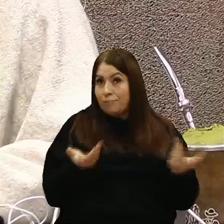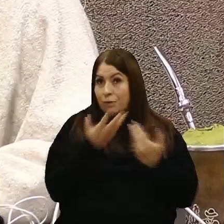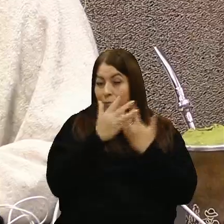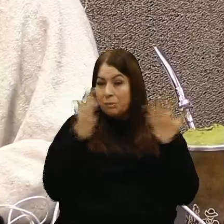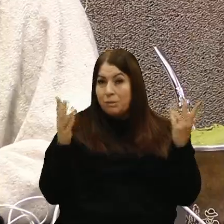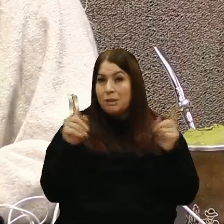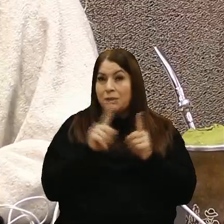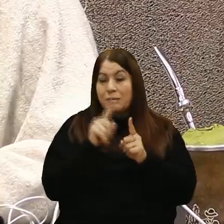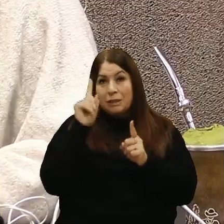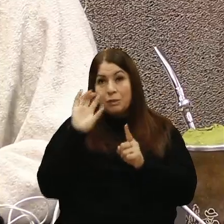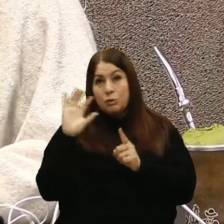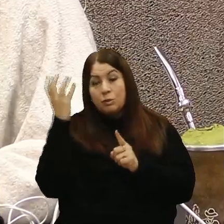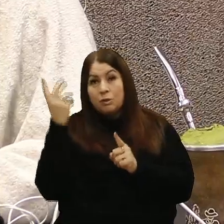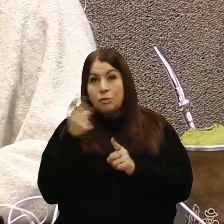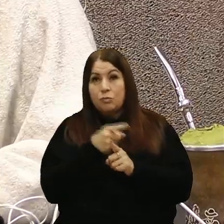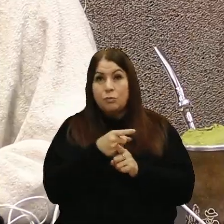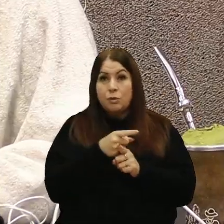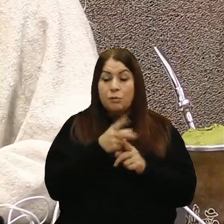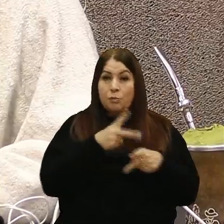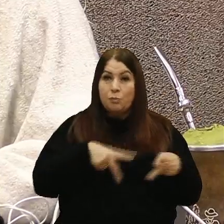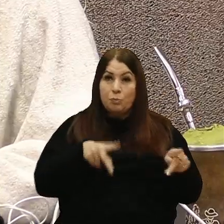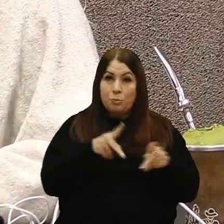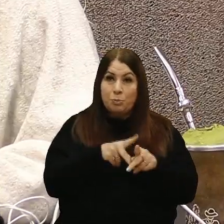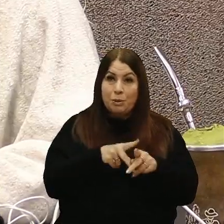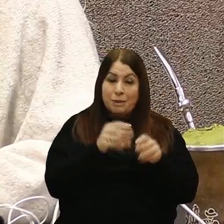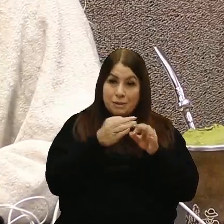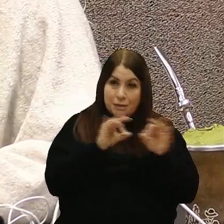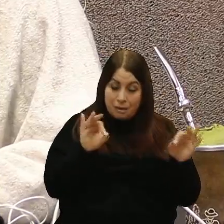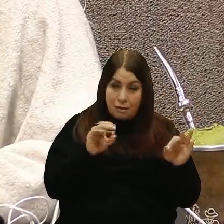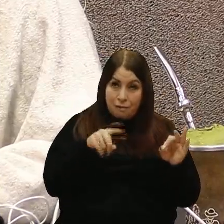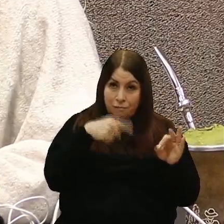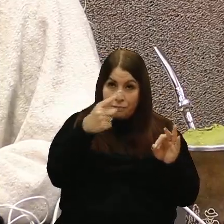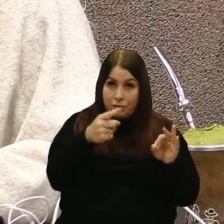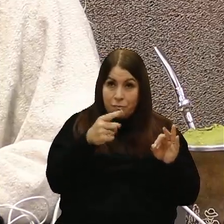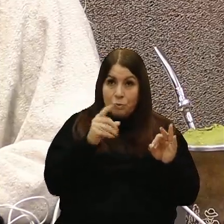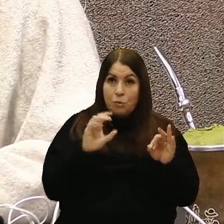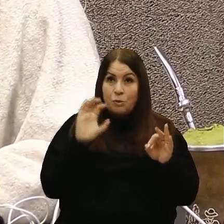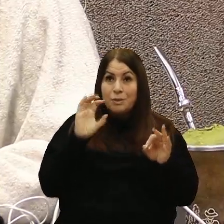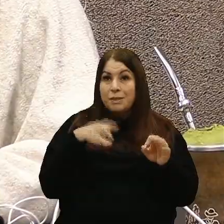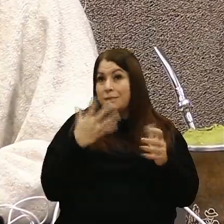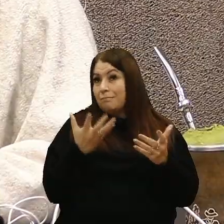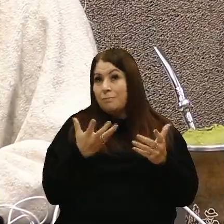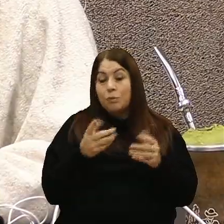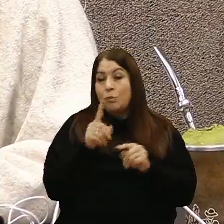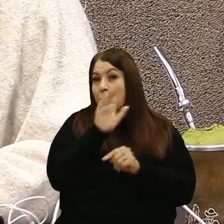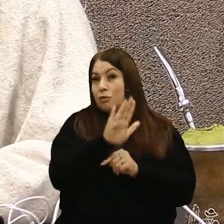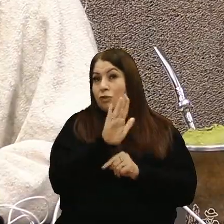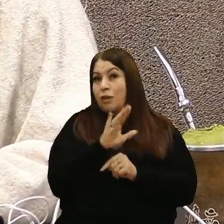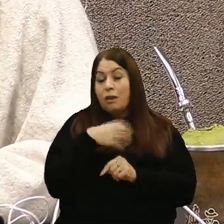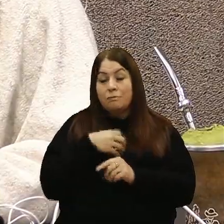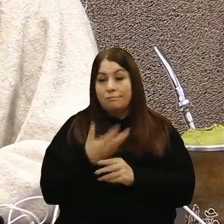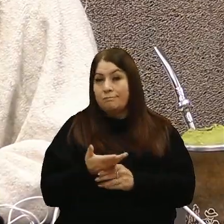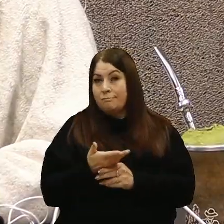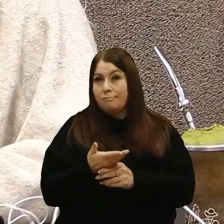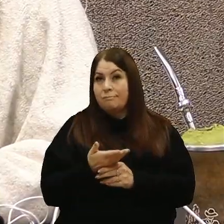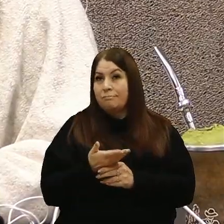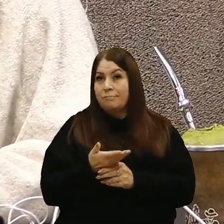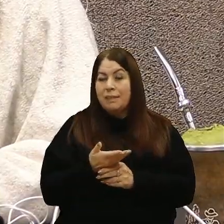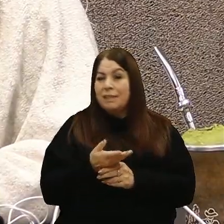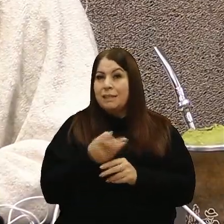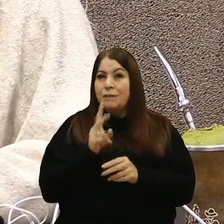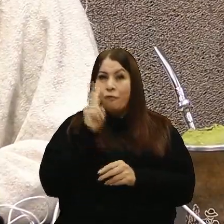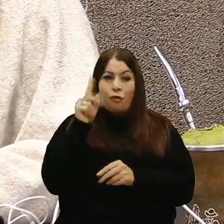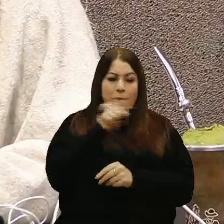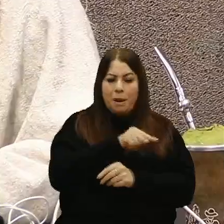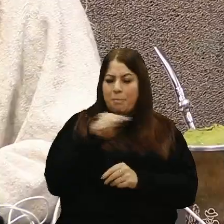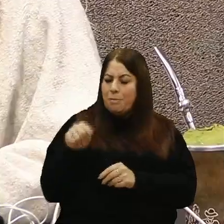ter que decidir se ele quer que a população seja salva num próximo evento que nem esse, ou se ele quer deixar do jeito que está. Essa queda de braço tem que